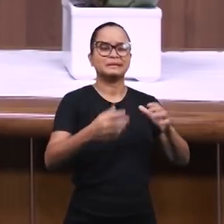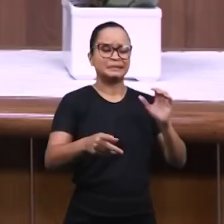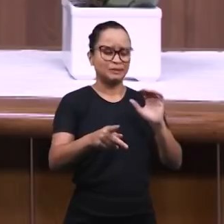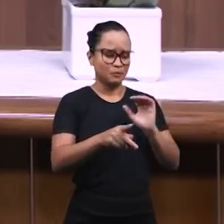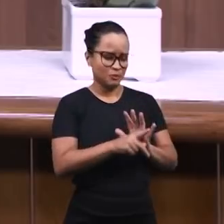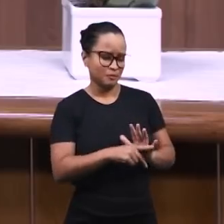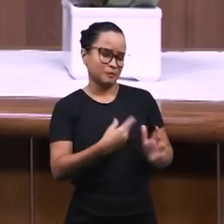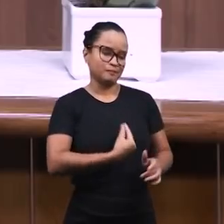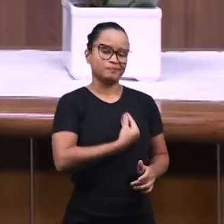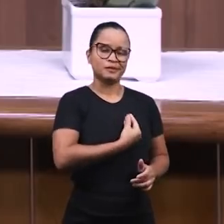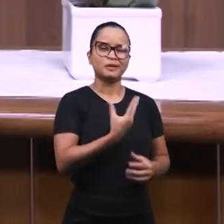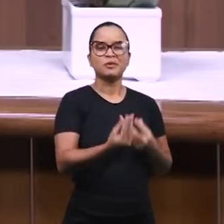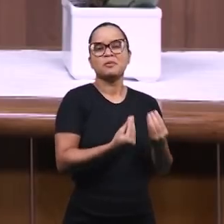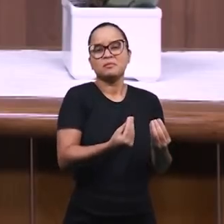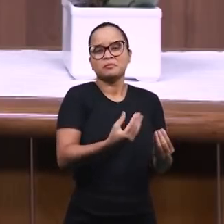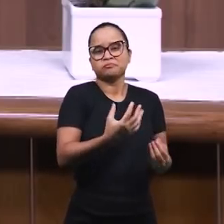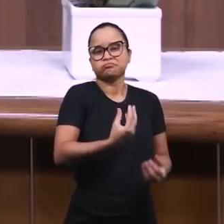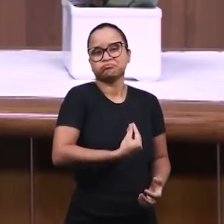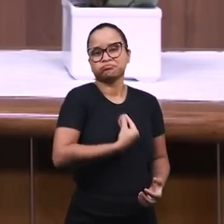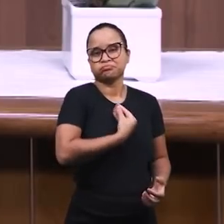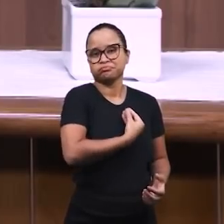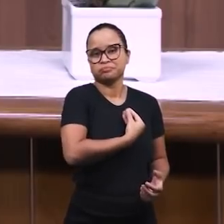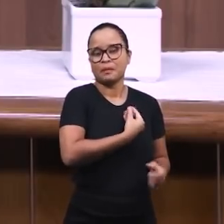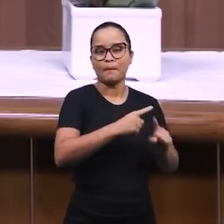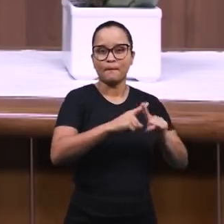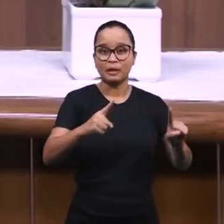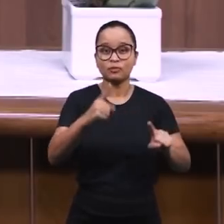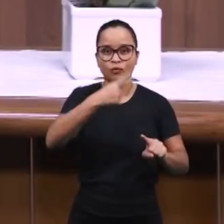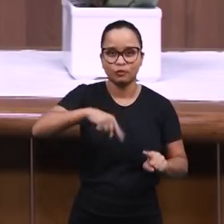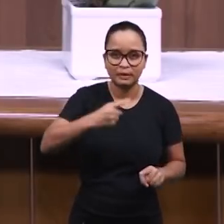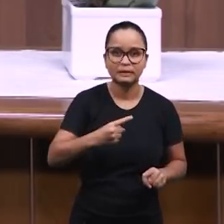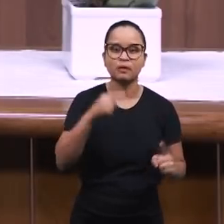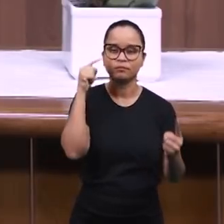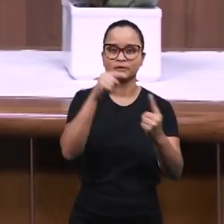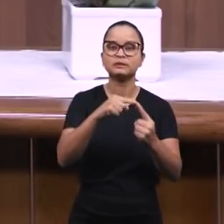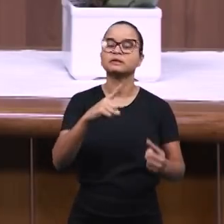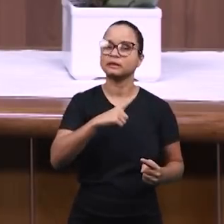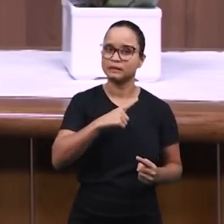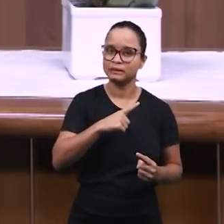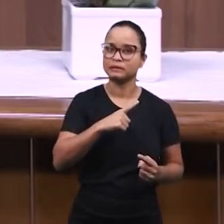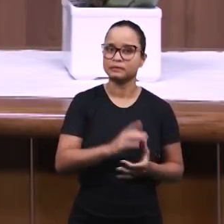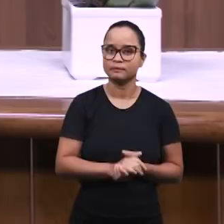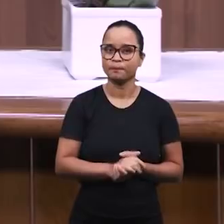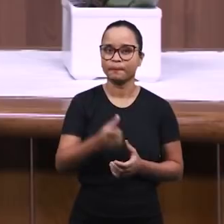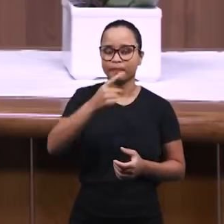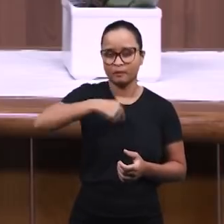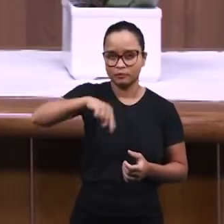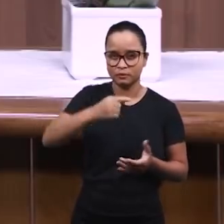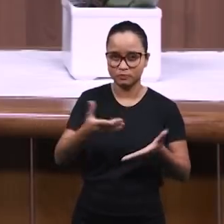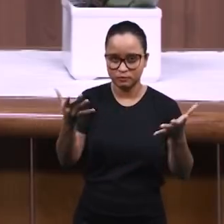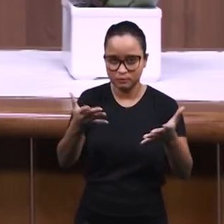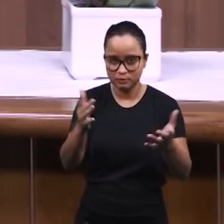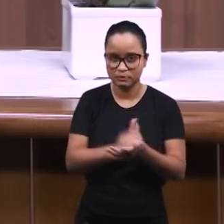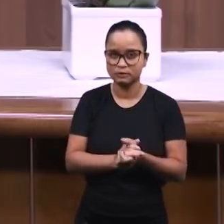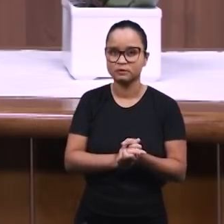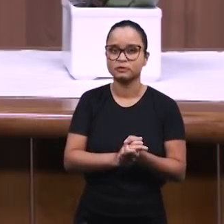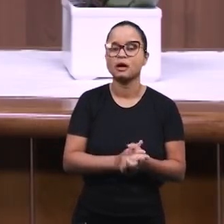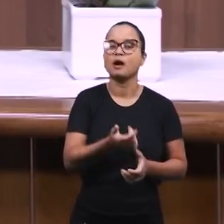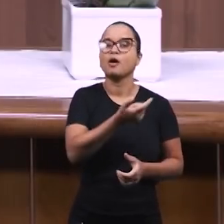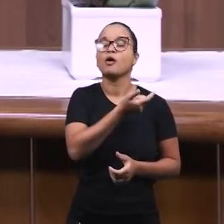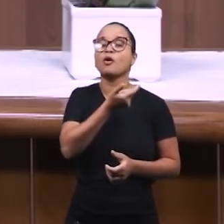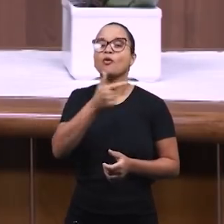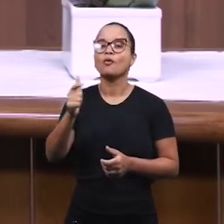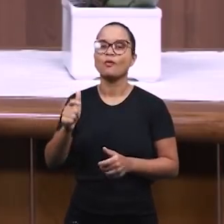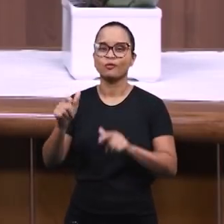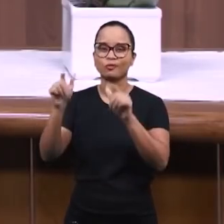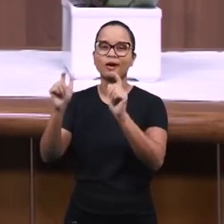As pessoas vivem tentando encontrar um sentido para a sua vida. Nós temos um sentido. Nós estamos nos dirigindo a